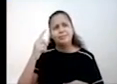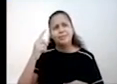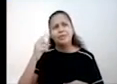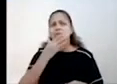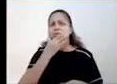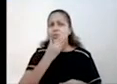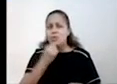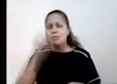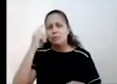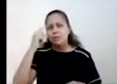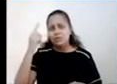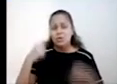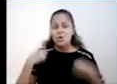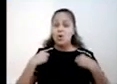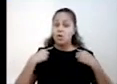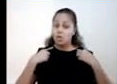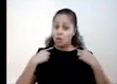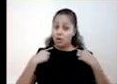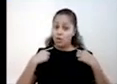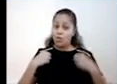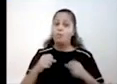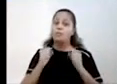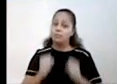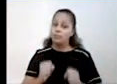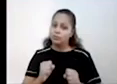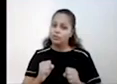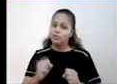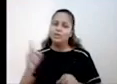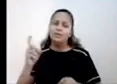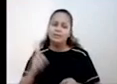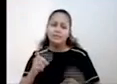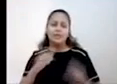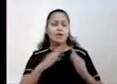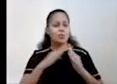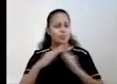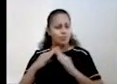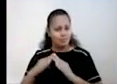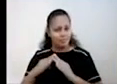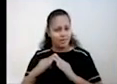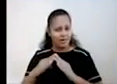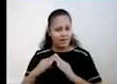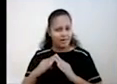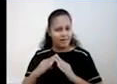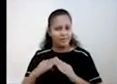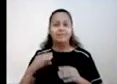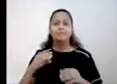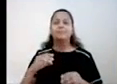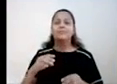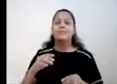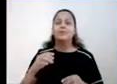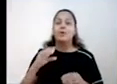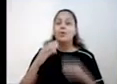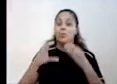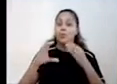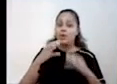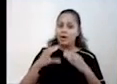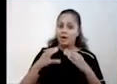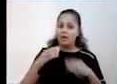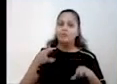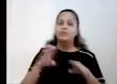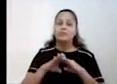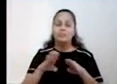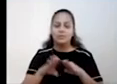abrigo, uma casa, um dia? O cantor Caetano Veloso também experimentou a sensação de usar